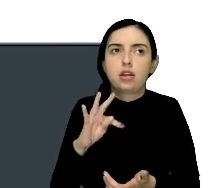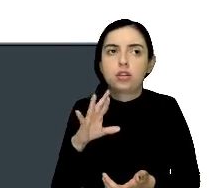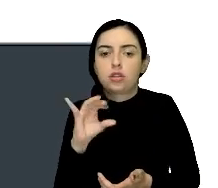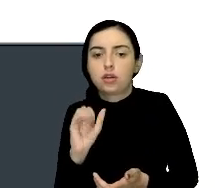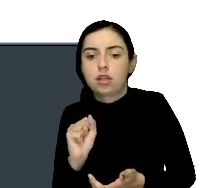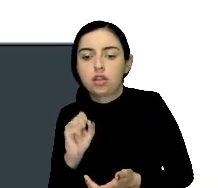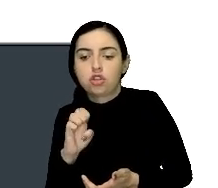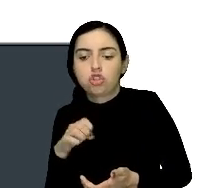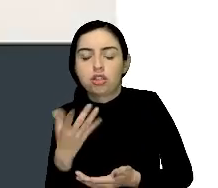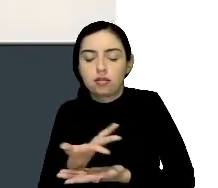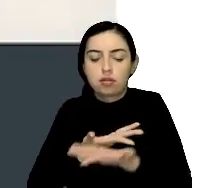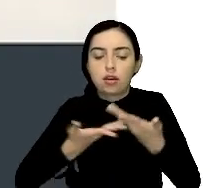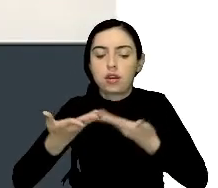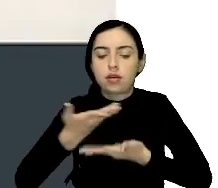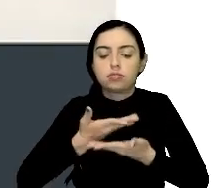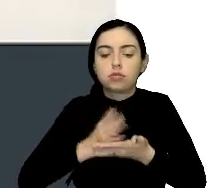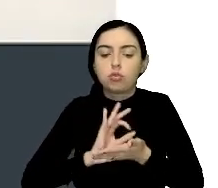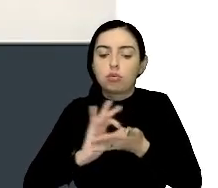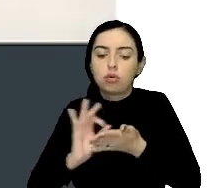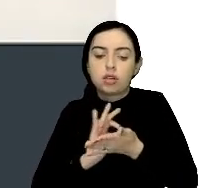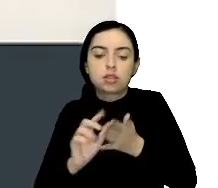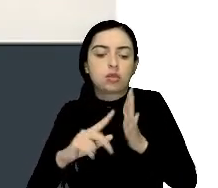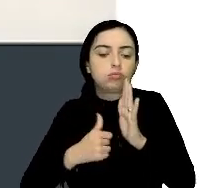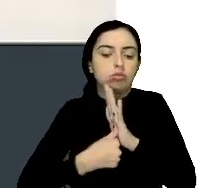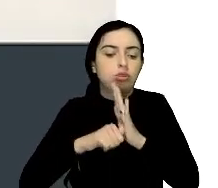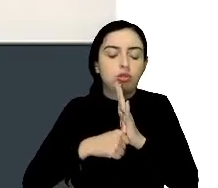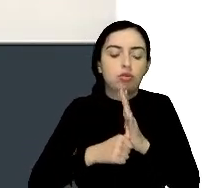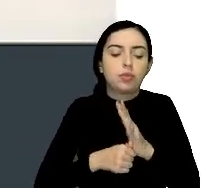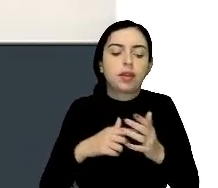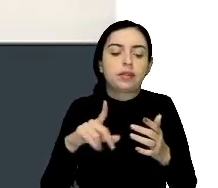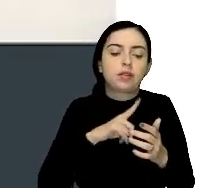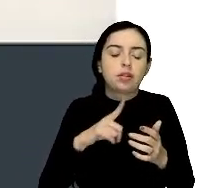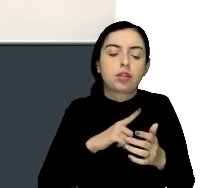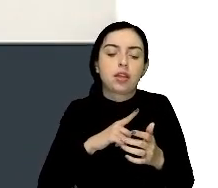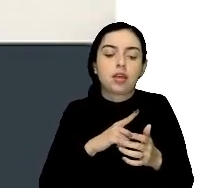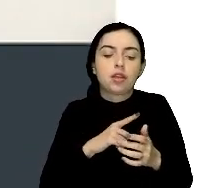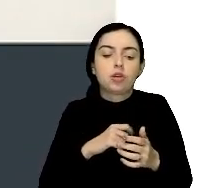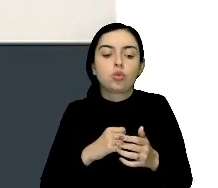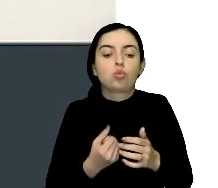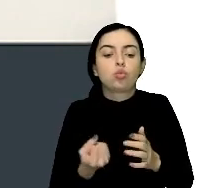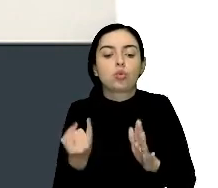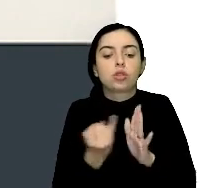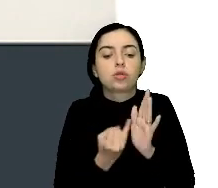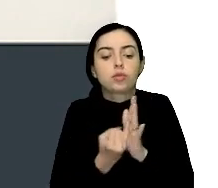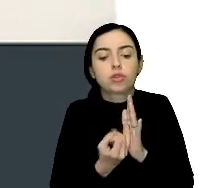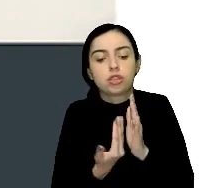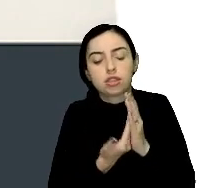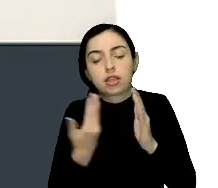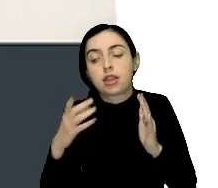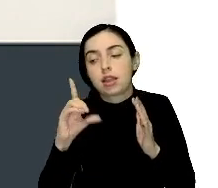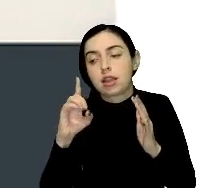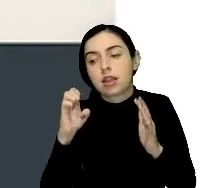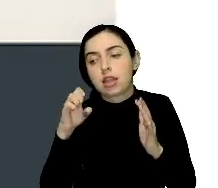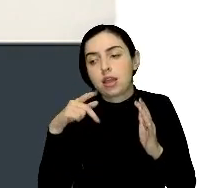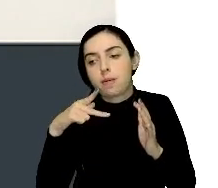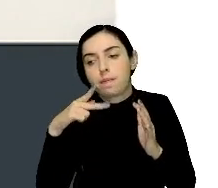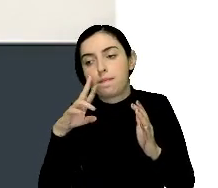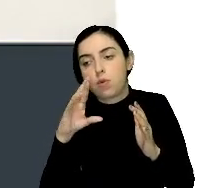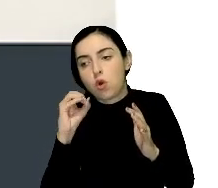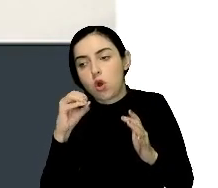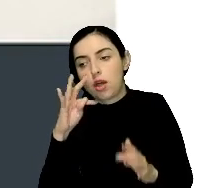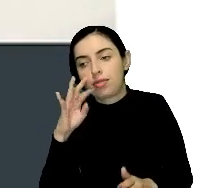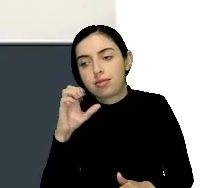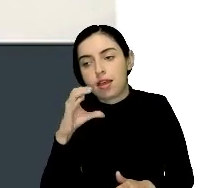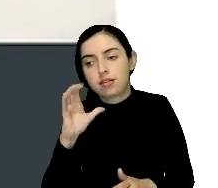a regularização documental. Existe no dispositivo que fala da deportação o prazo mínimo de